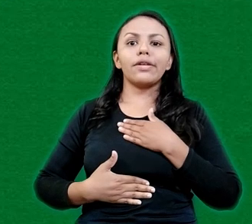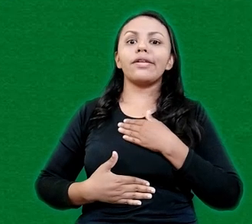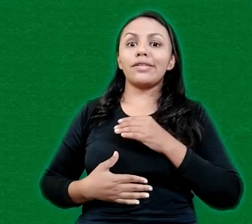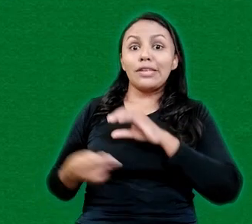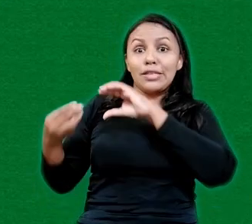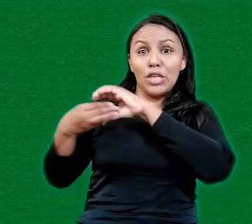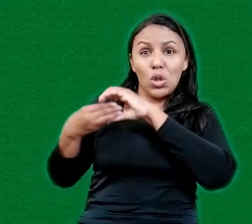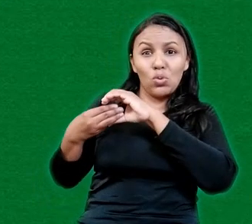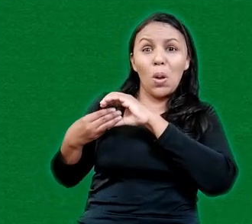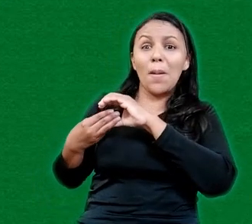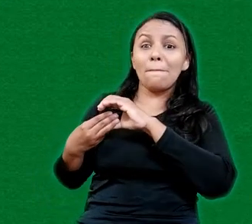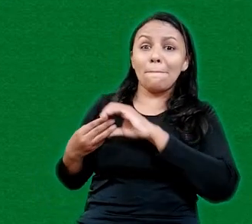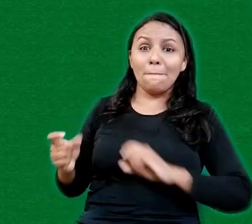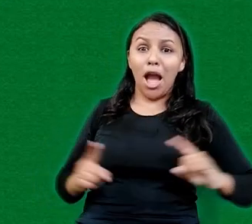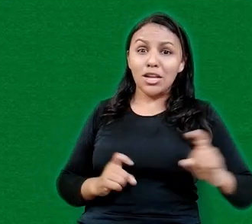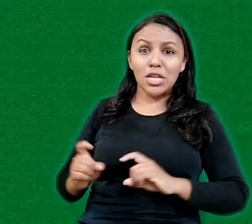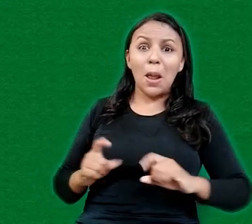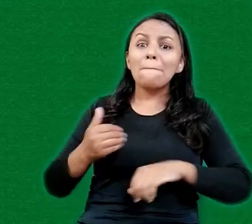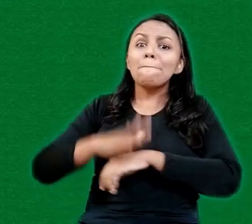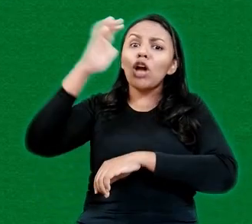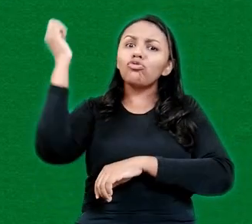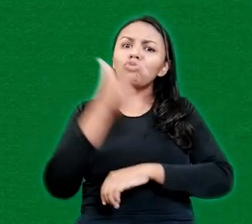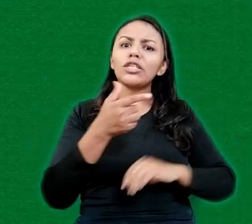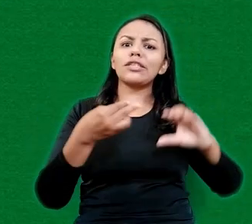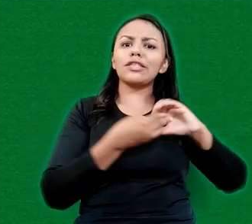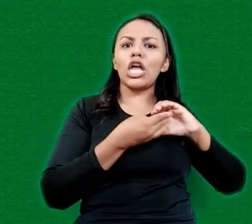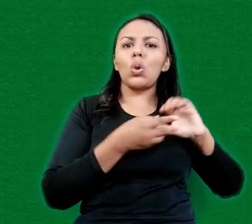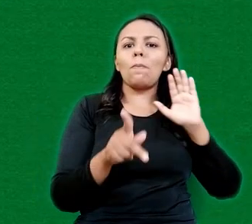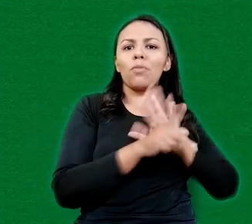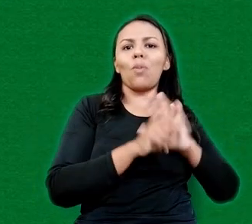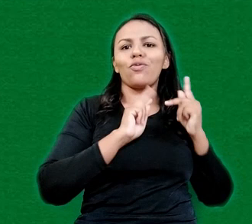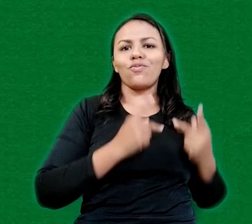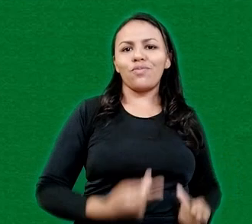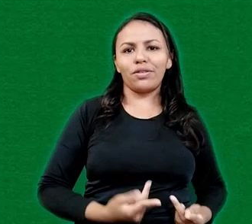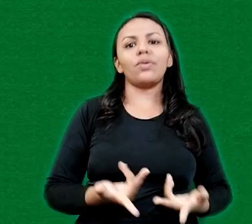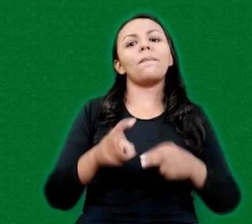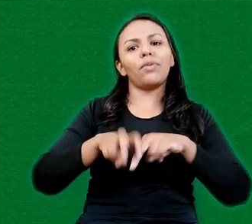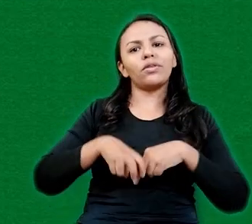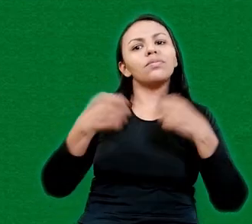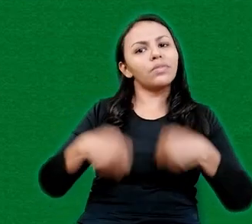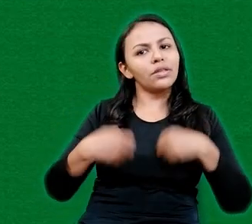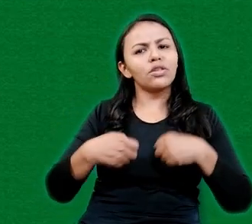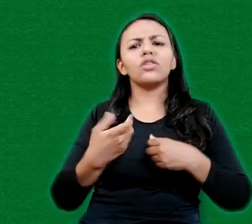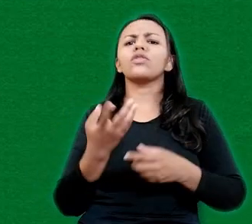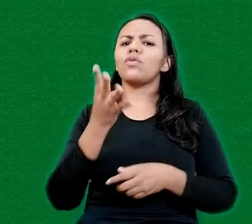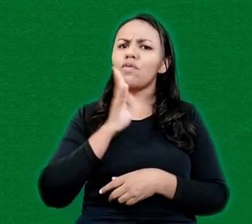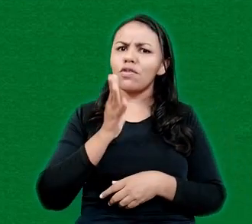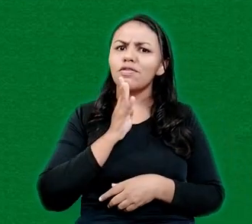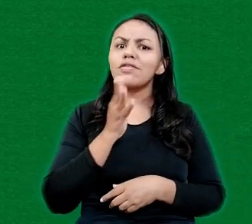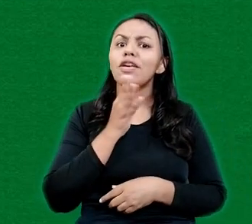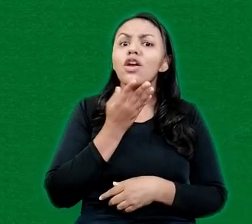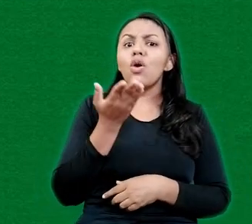células bacterianas do que células humanas. Por isso, a necessidade de uma organização, de um conhecimento